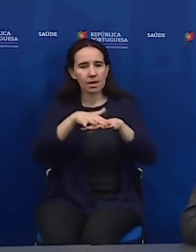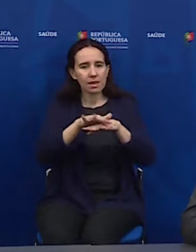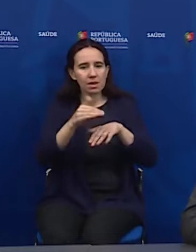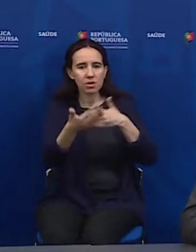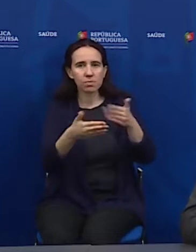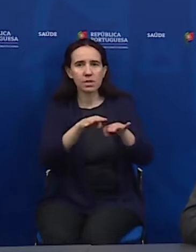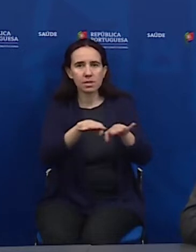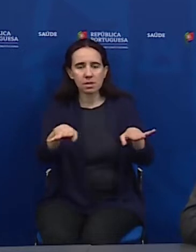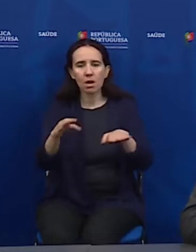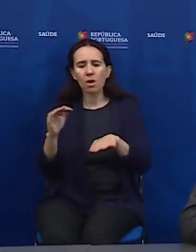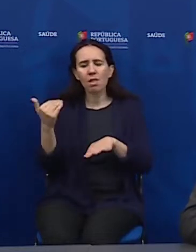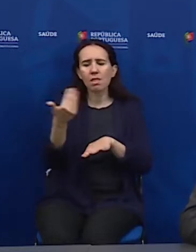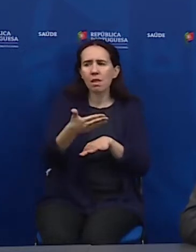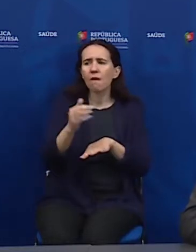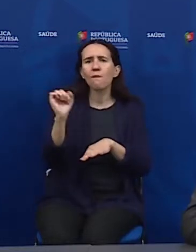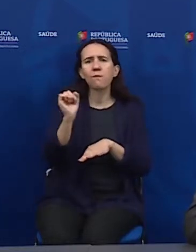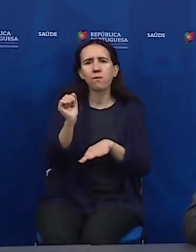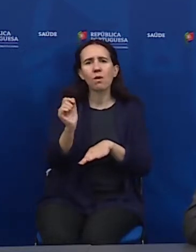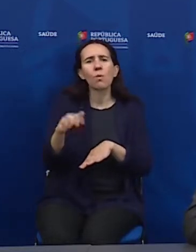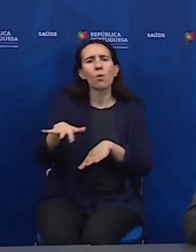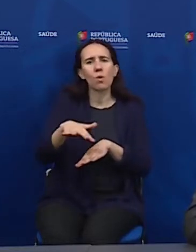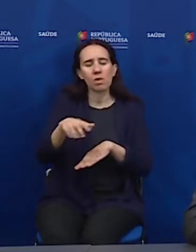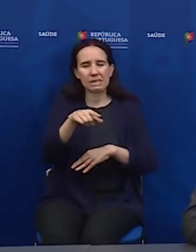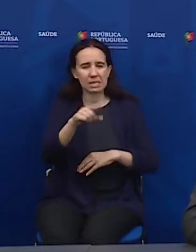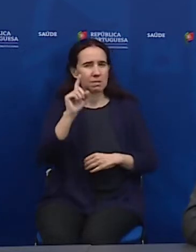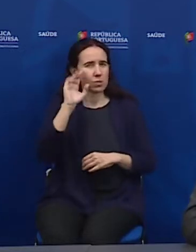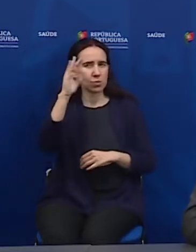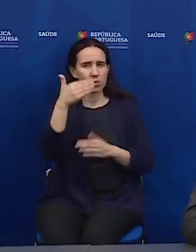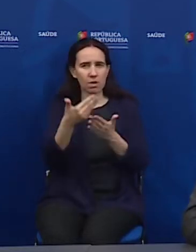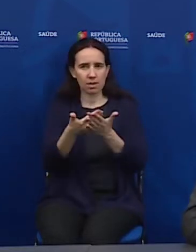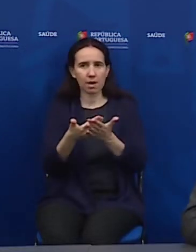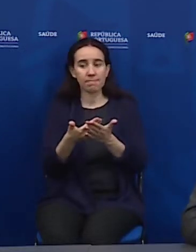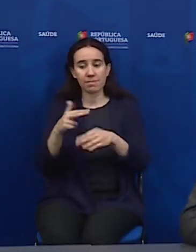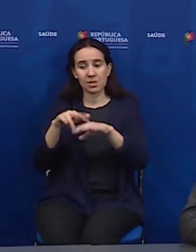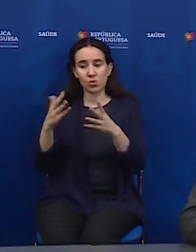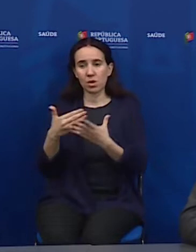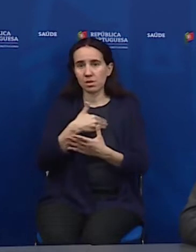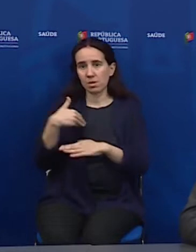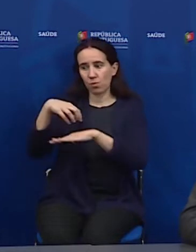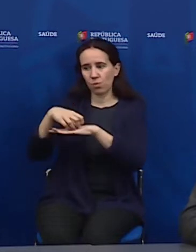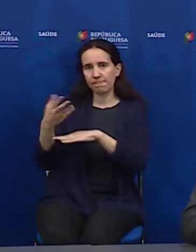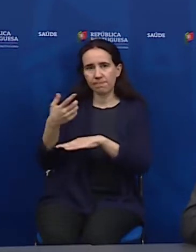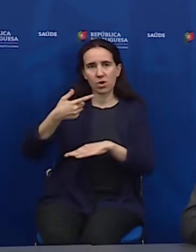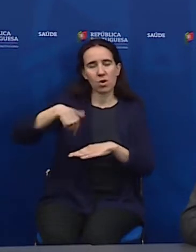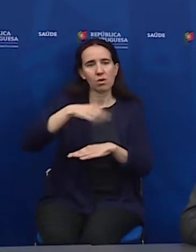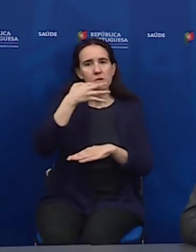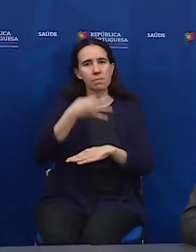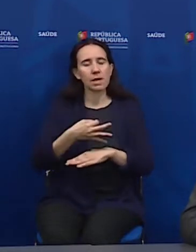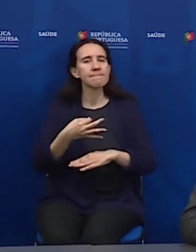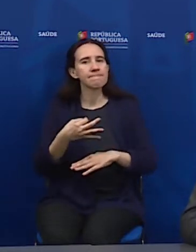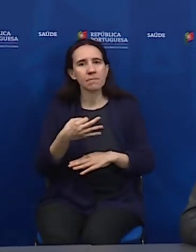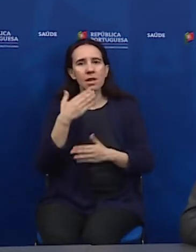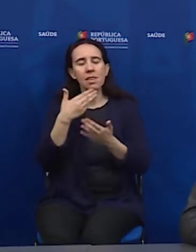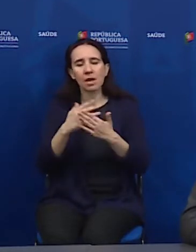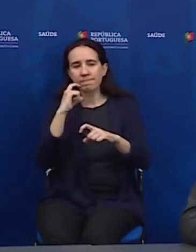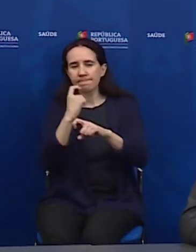onde veio esta linha de transmissão. Isto é uma ferramenta muito importante para a Direção-Geral da Saúde e para todos nós, na busca de uma